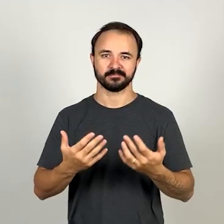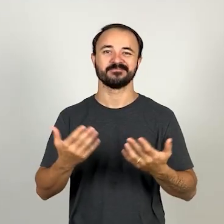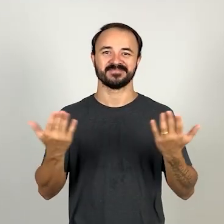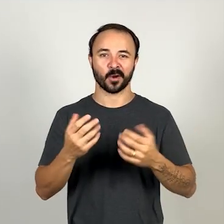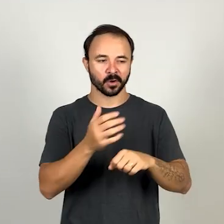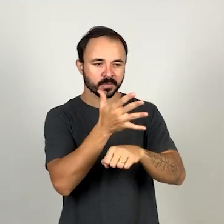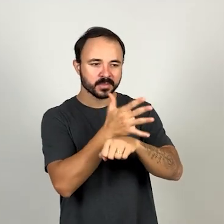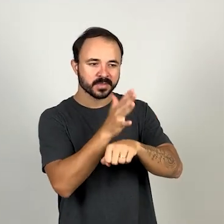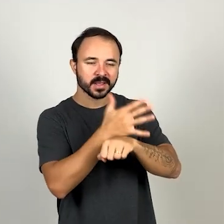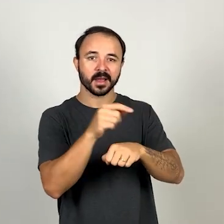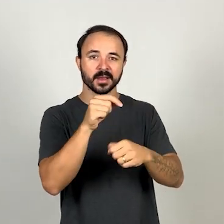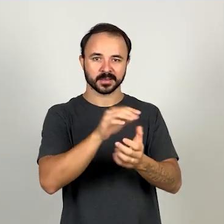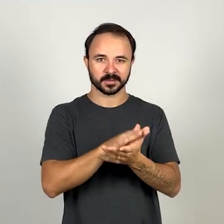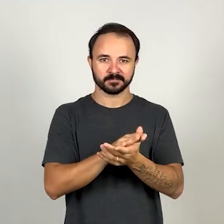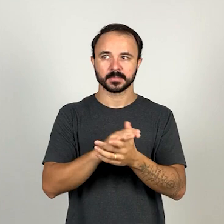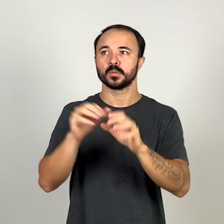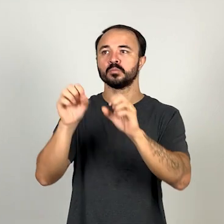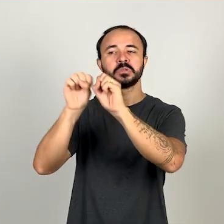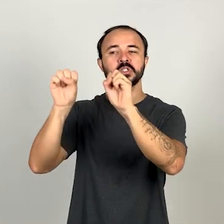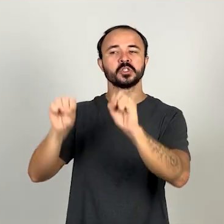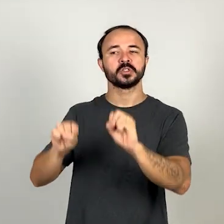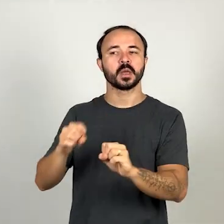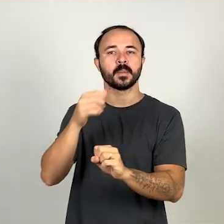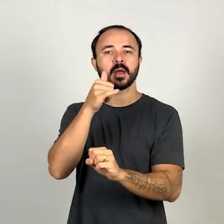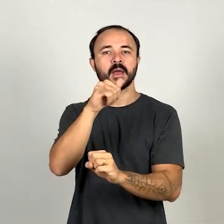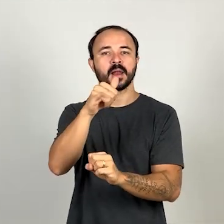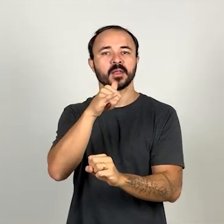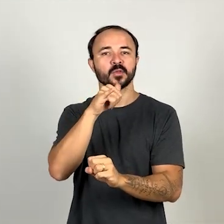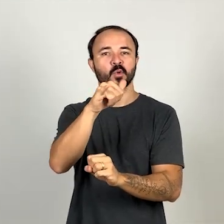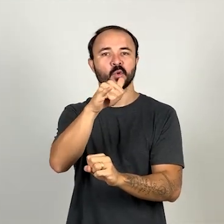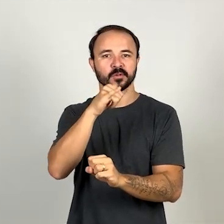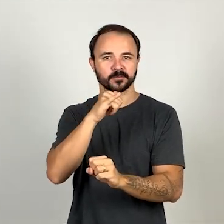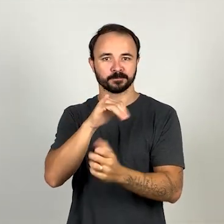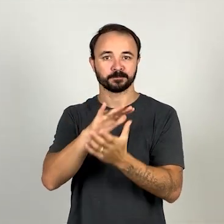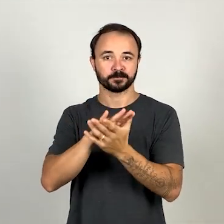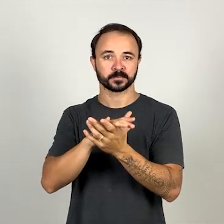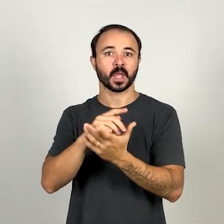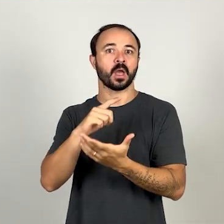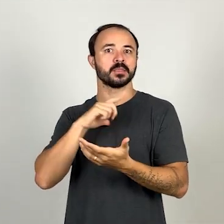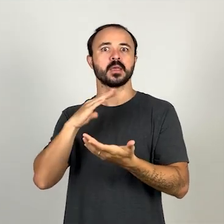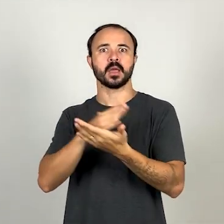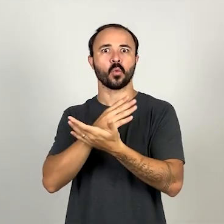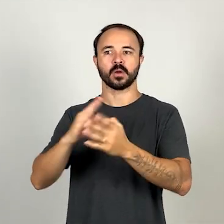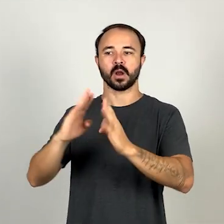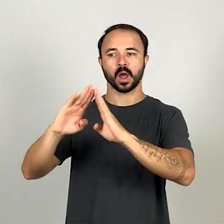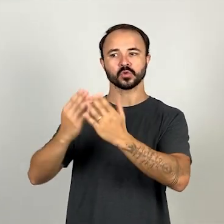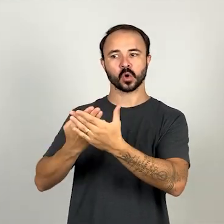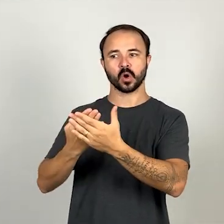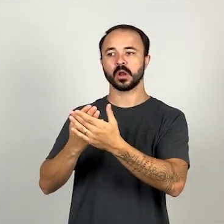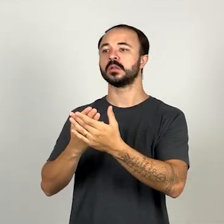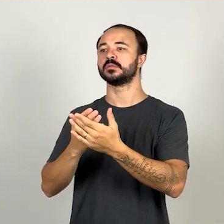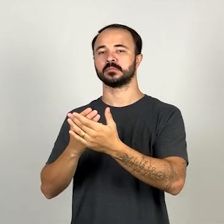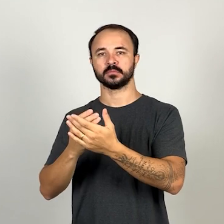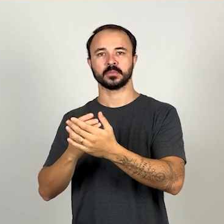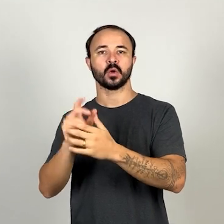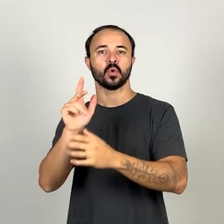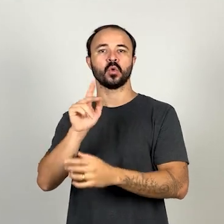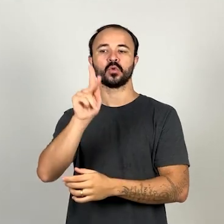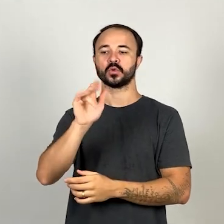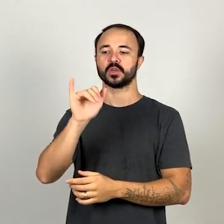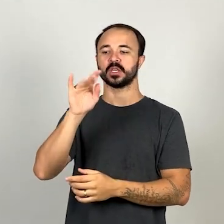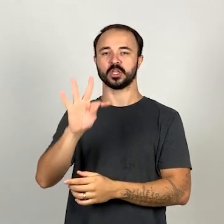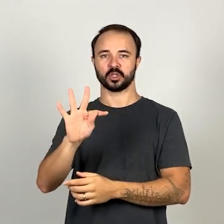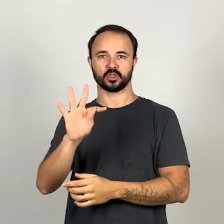E vamos para a nossa aula prática de hoje, envolvendo circuitos eletrônicos. Para isso nós temos alguns kits nas escolas,